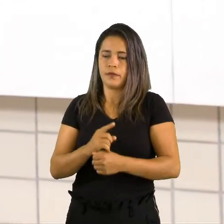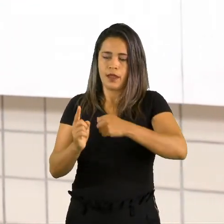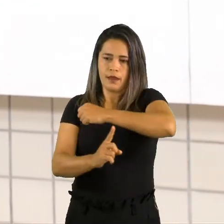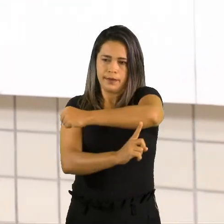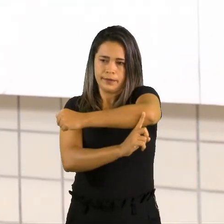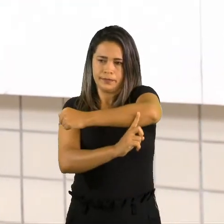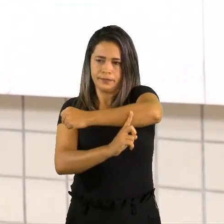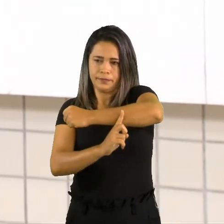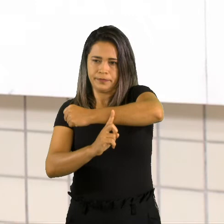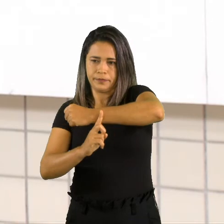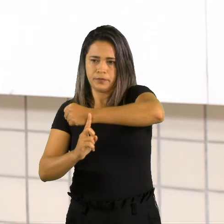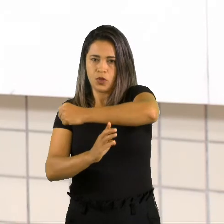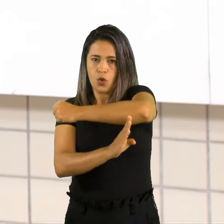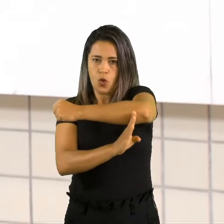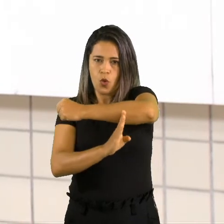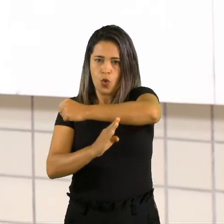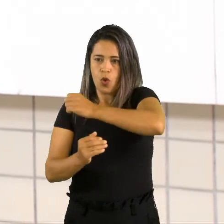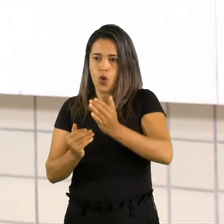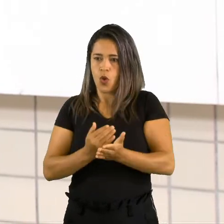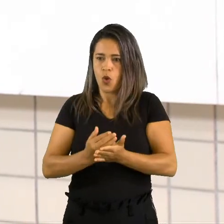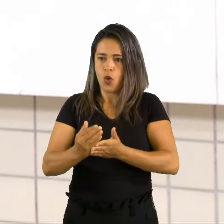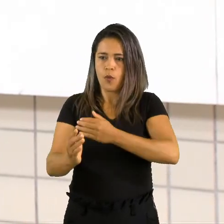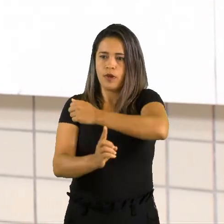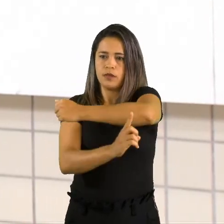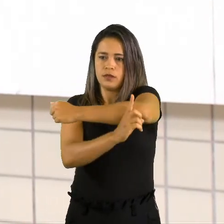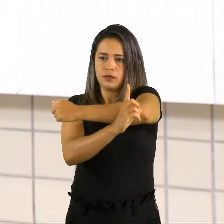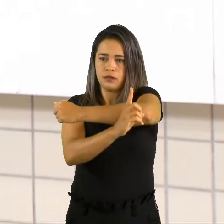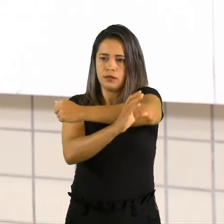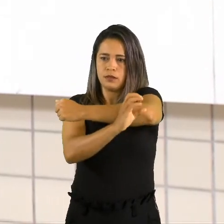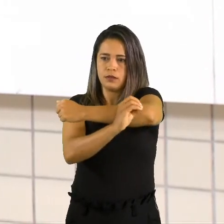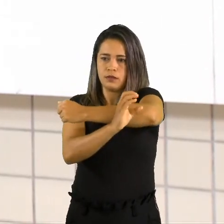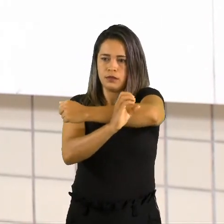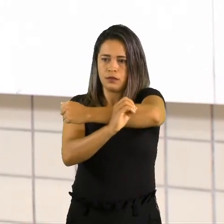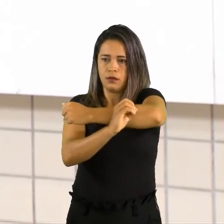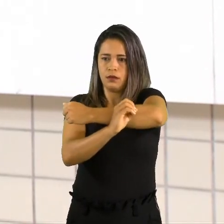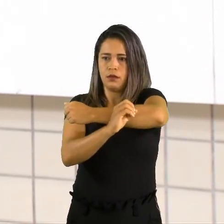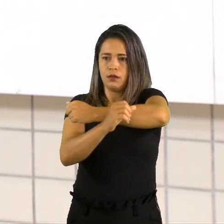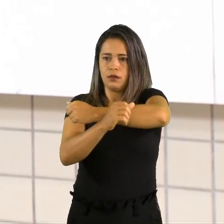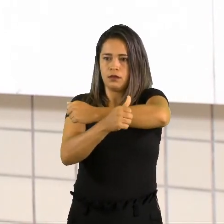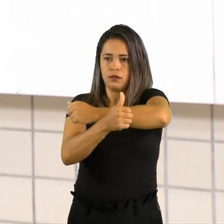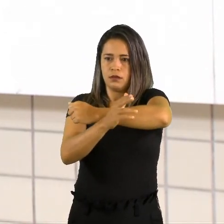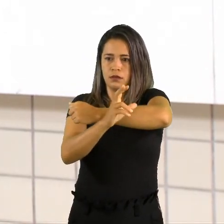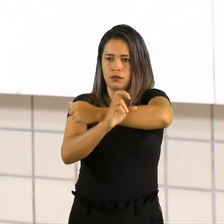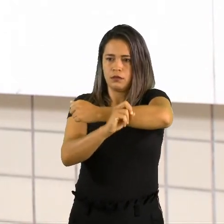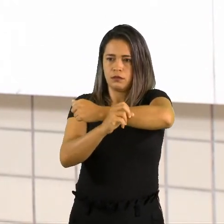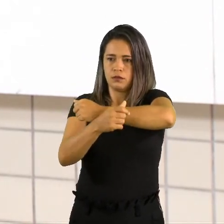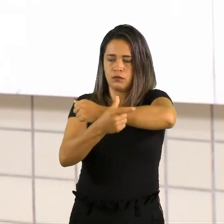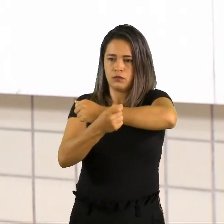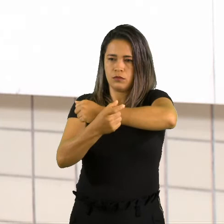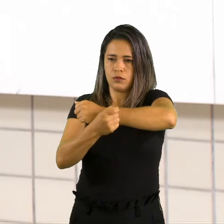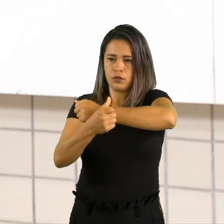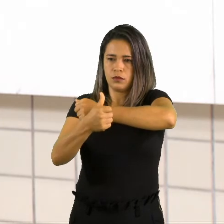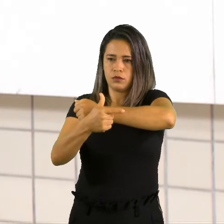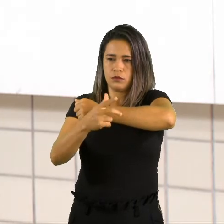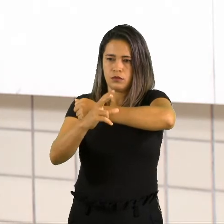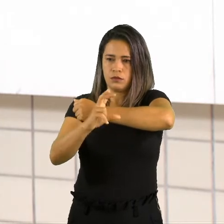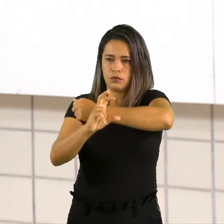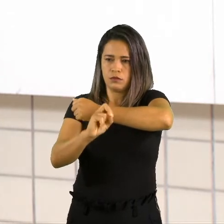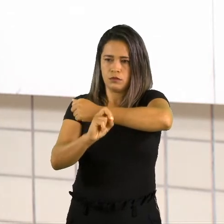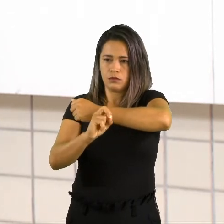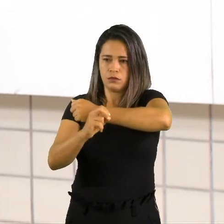tem começando de 100, né? 150, 200,